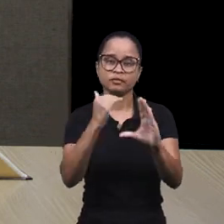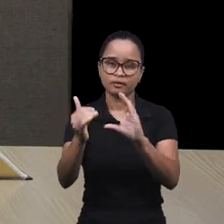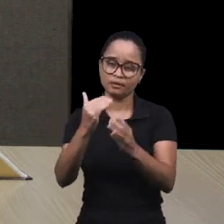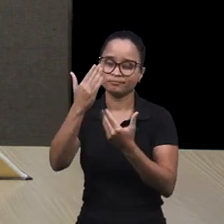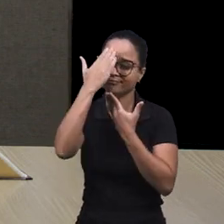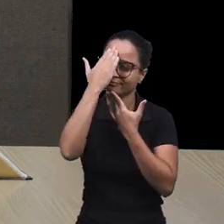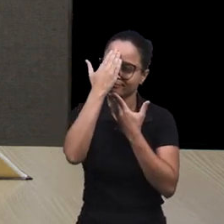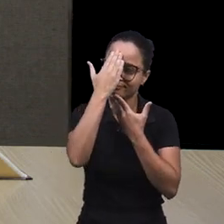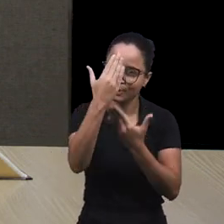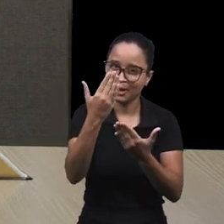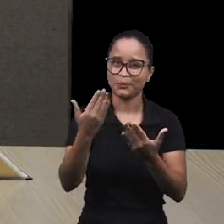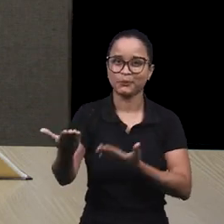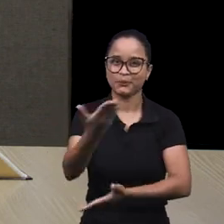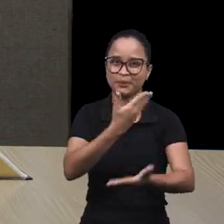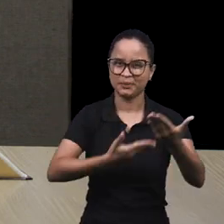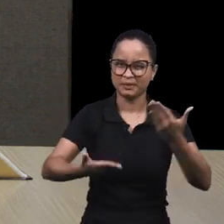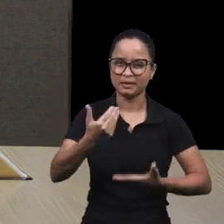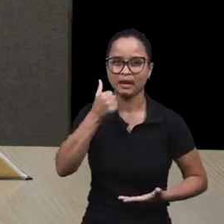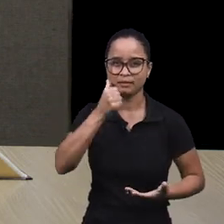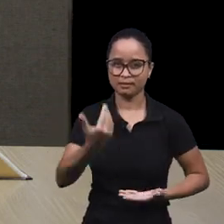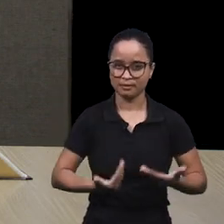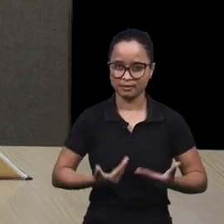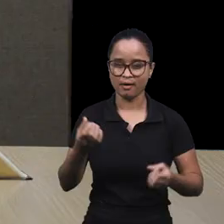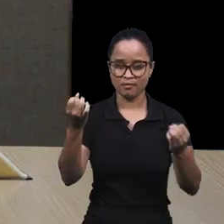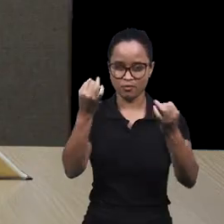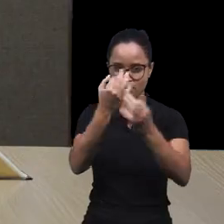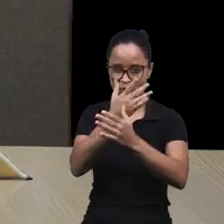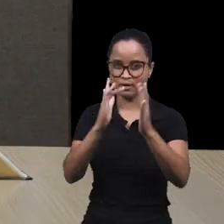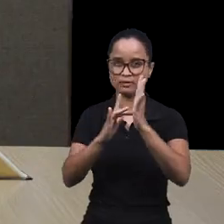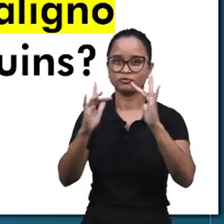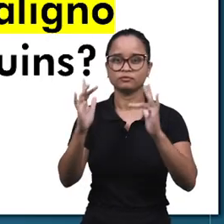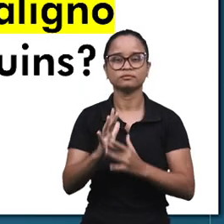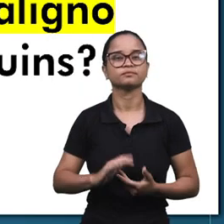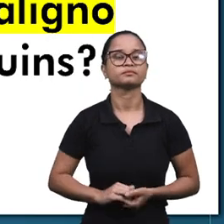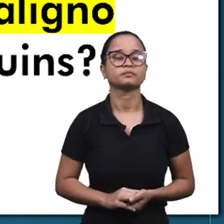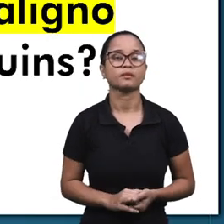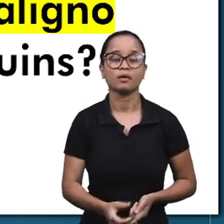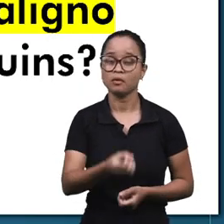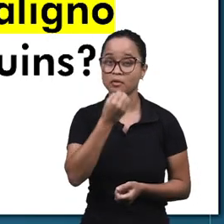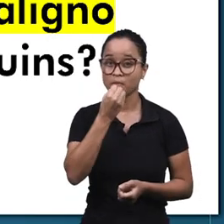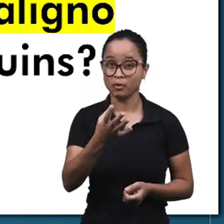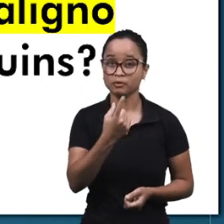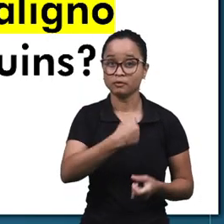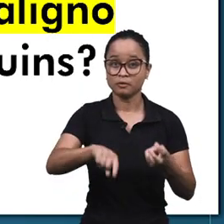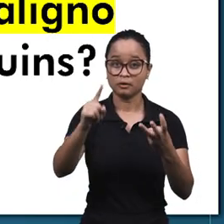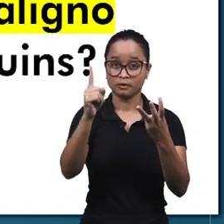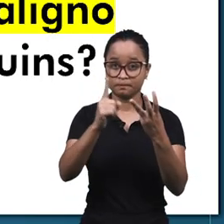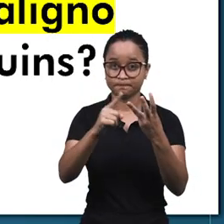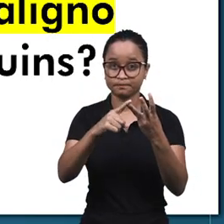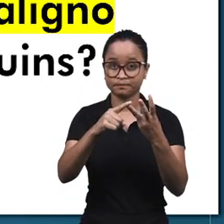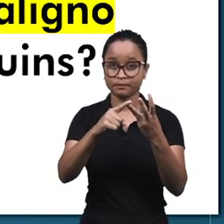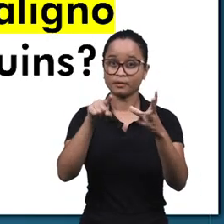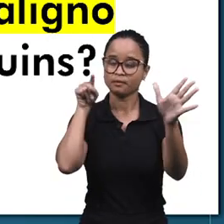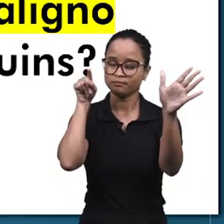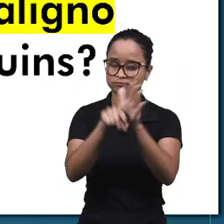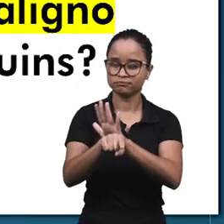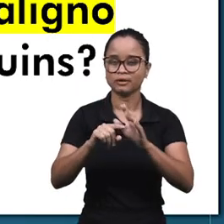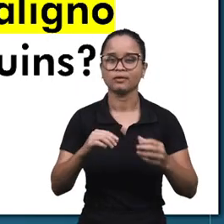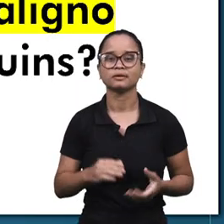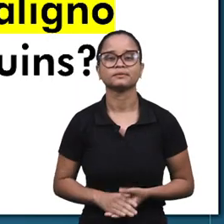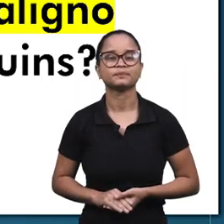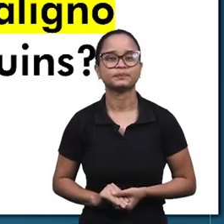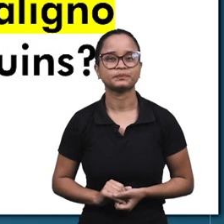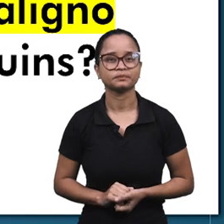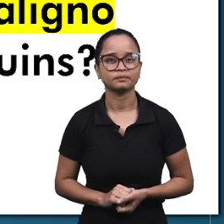vídeos. Obrigado pela participação da irmã. Glória a Jesus. Muito bem, irmãos, vamos agora à nossa terceira pergunta, e a terceira pergunta